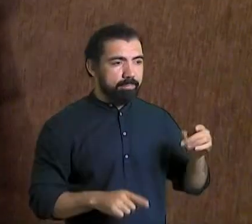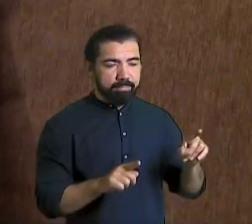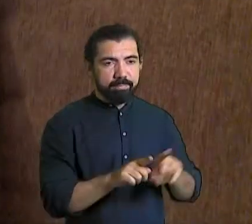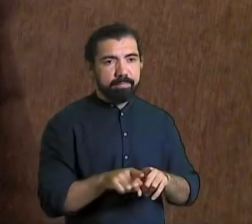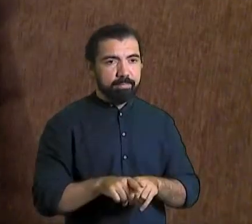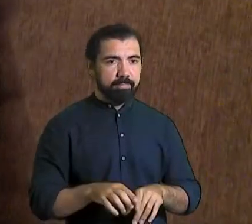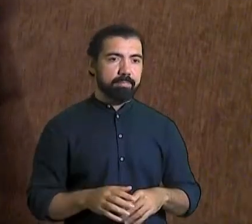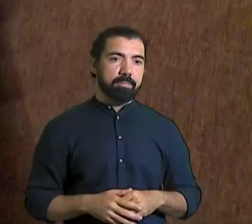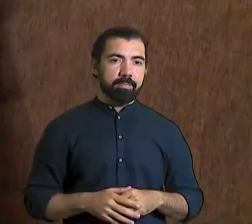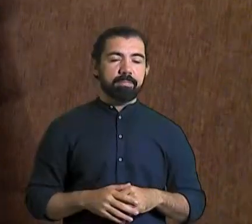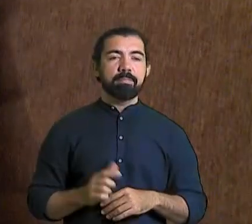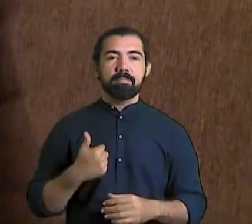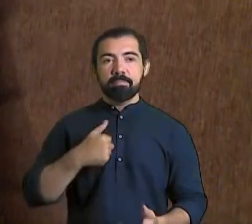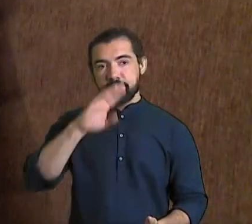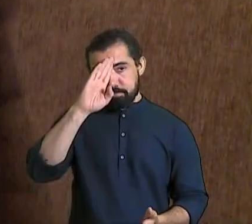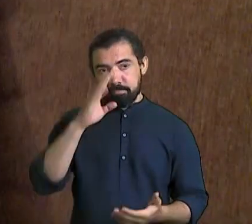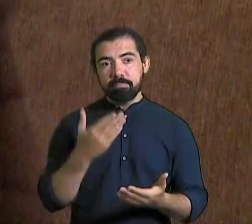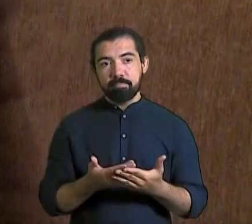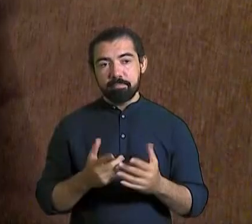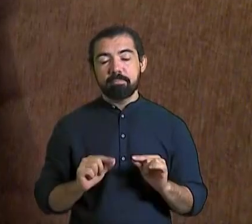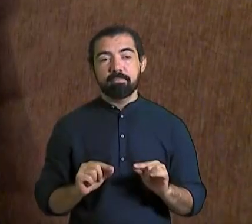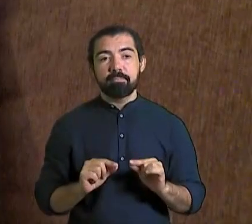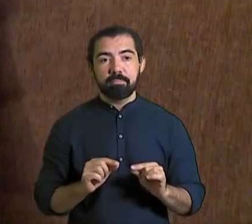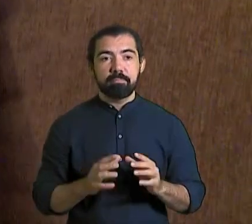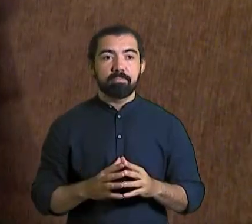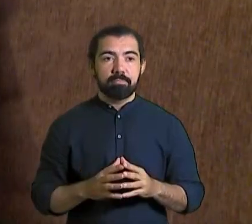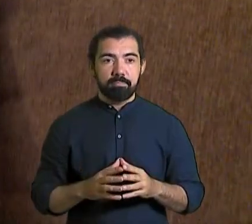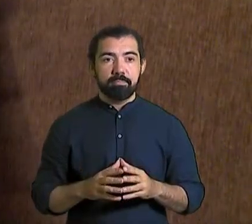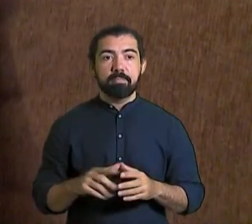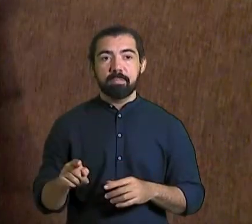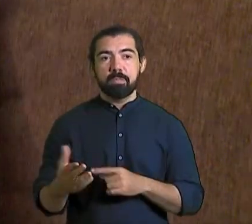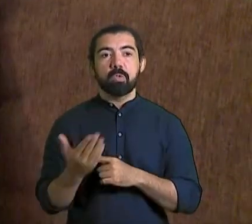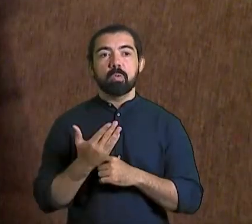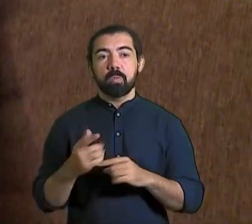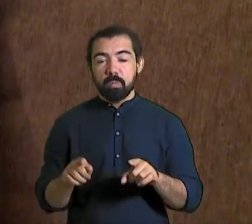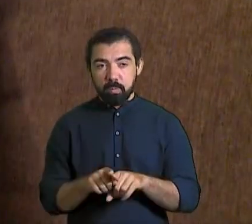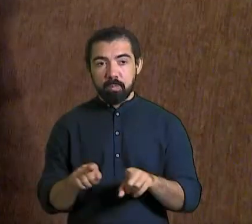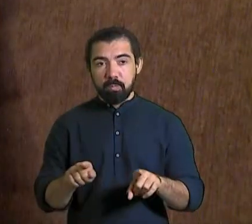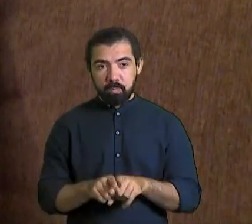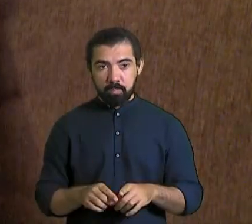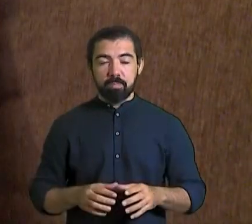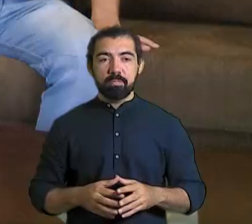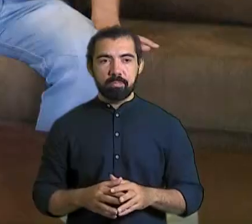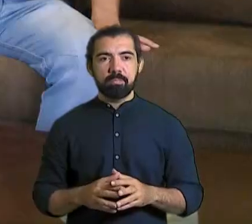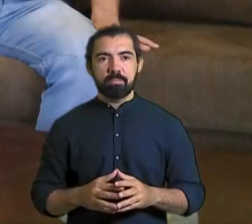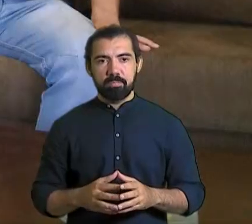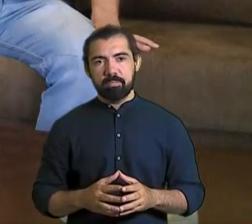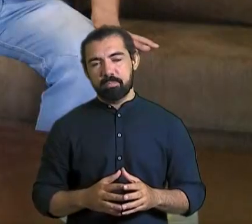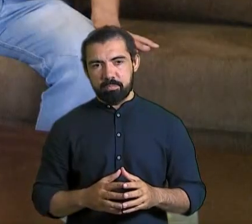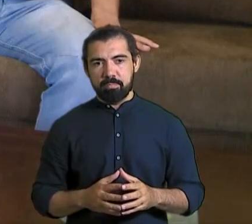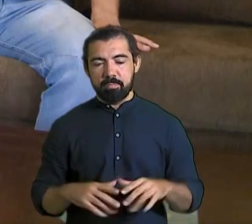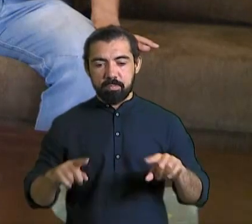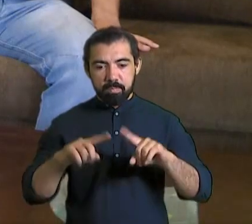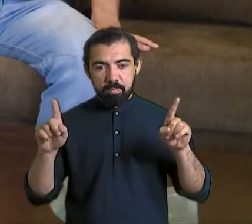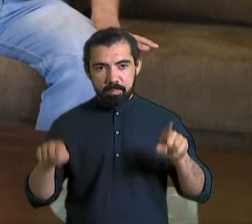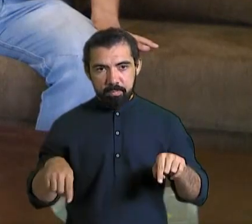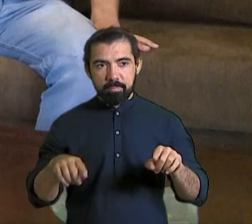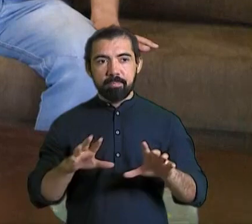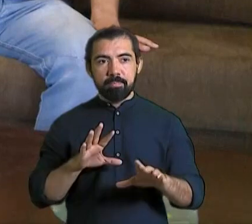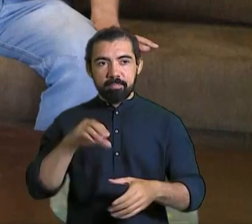assim, eu acredito que isso também ajudaria bastante um projeto nesse